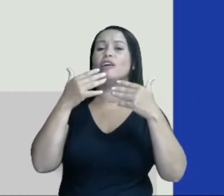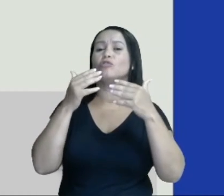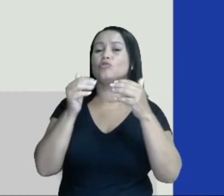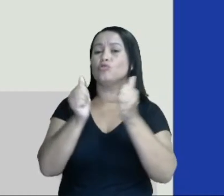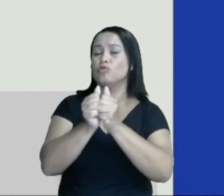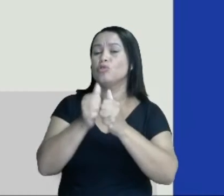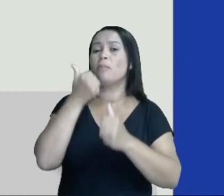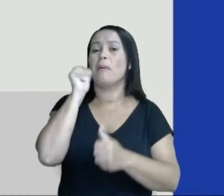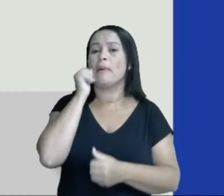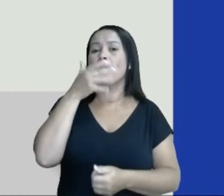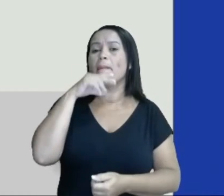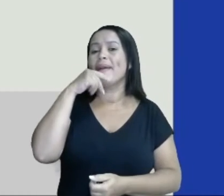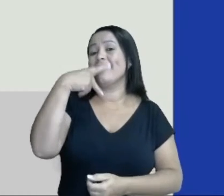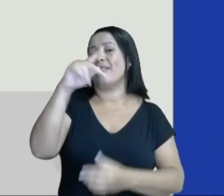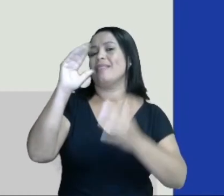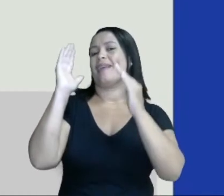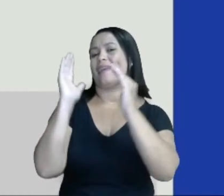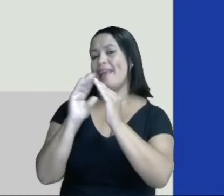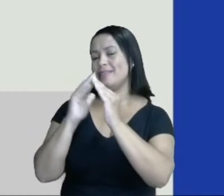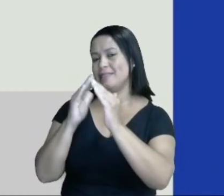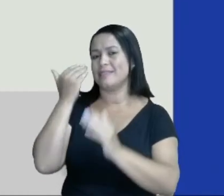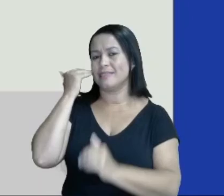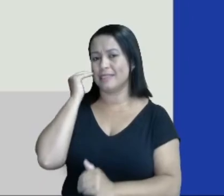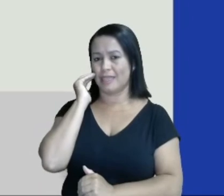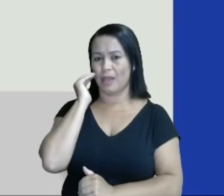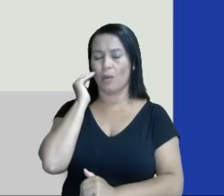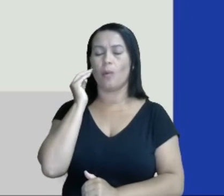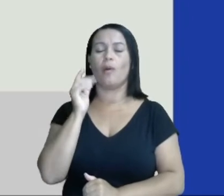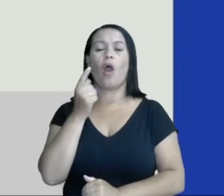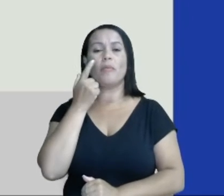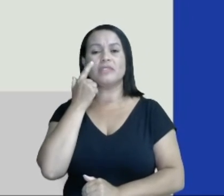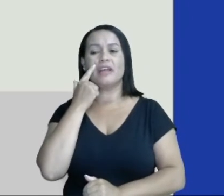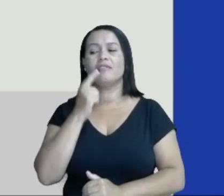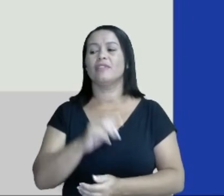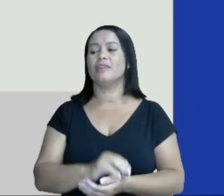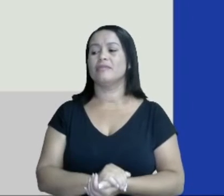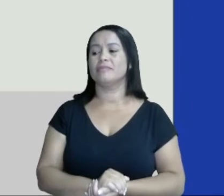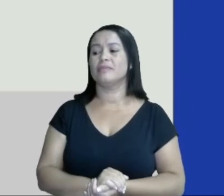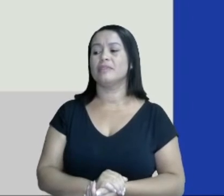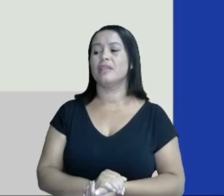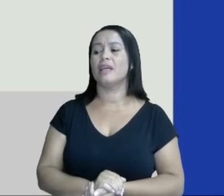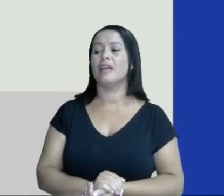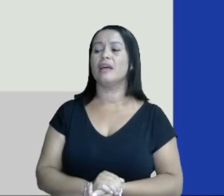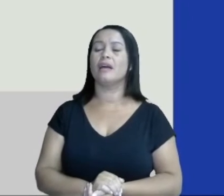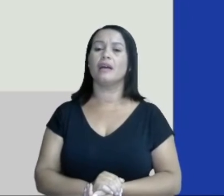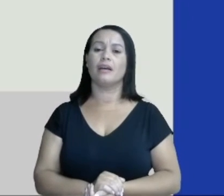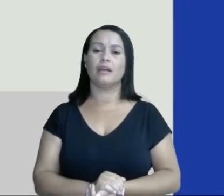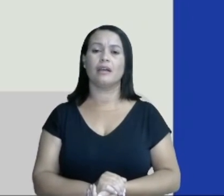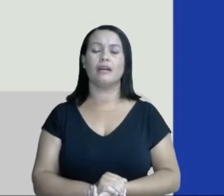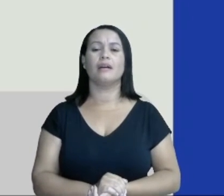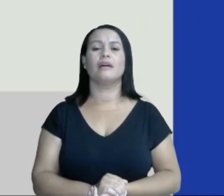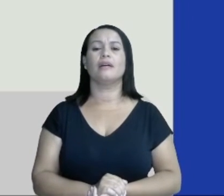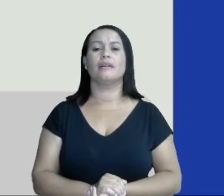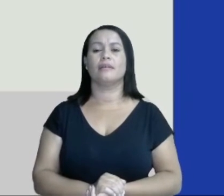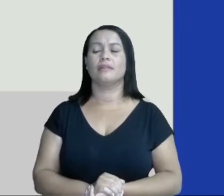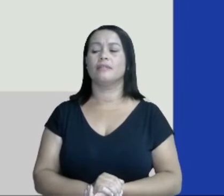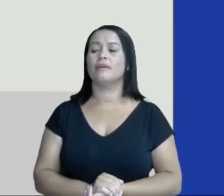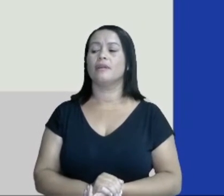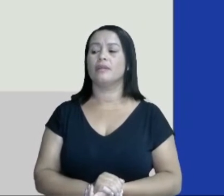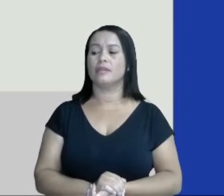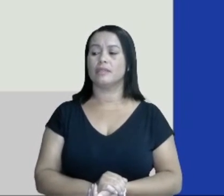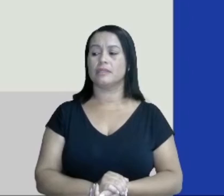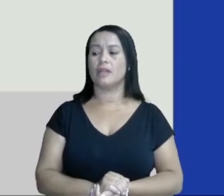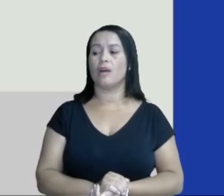eu vou deixar lá na casa dos teus pais, tá bom? Então, eu tenho, ó, voy a dejar quem? Los